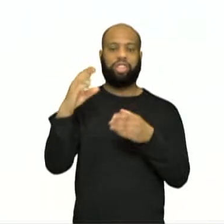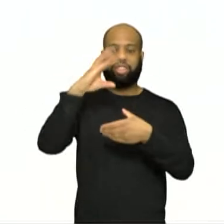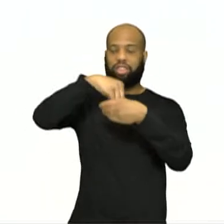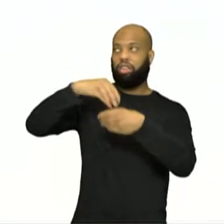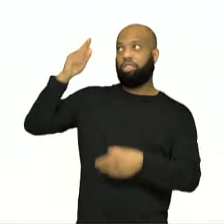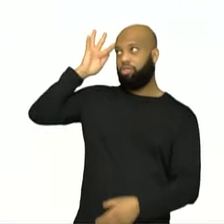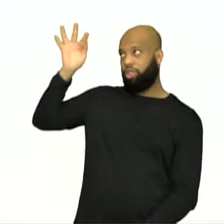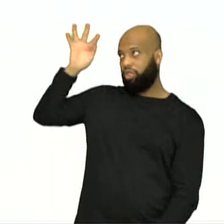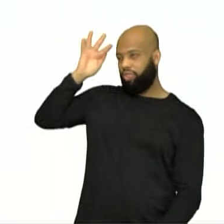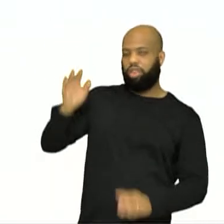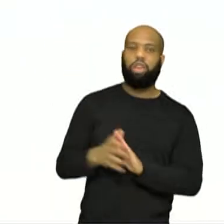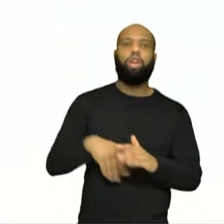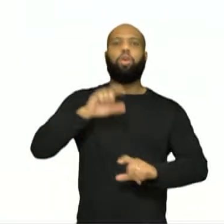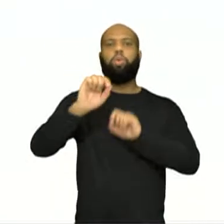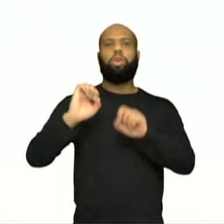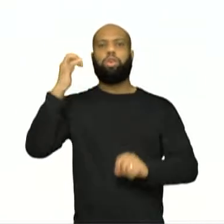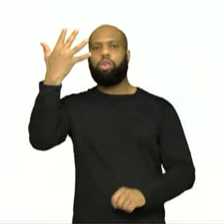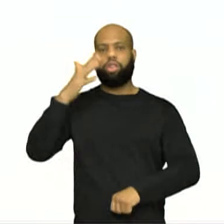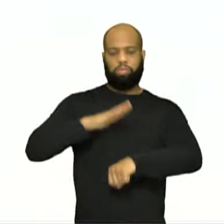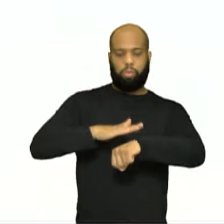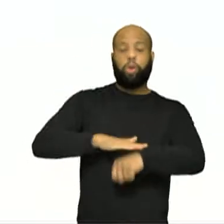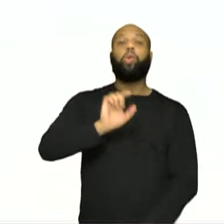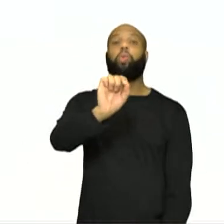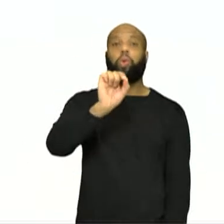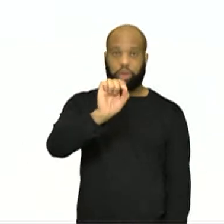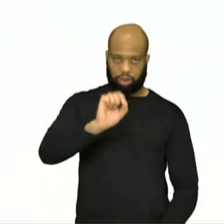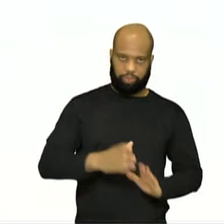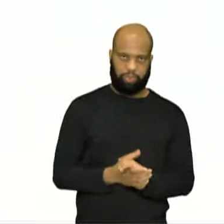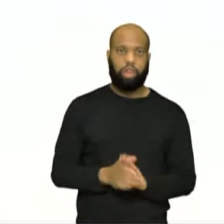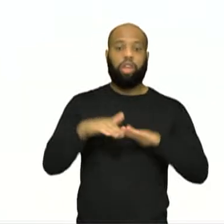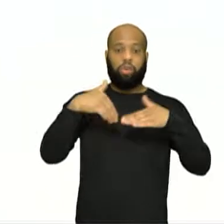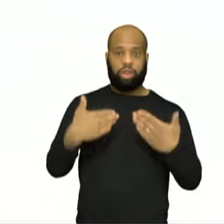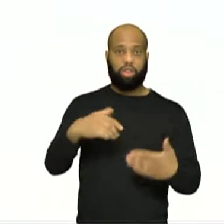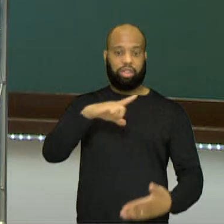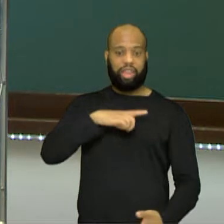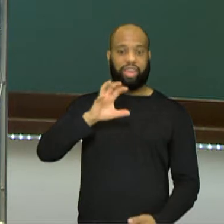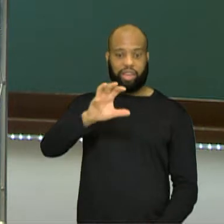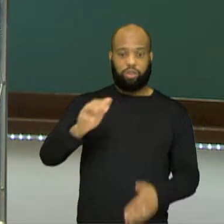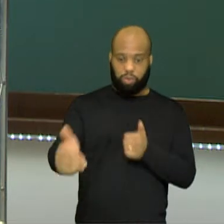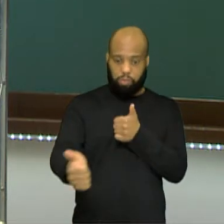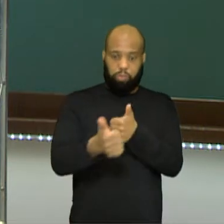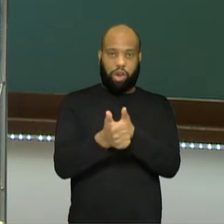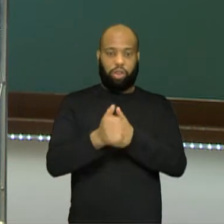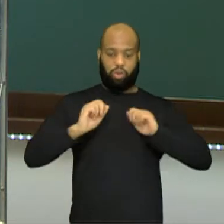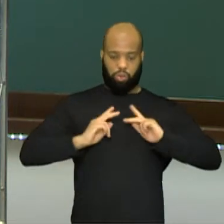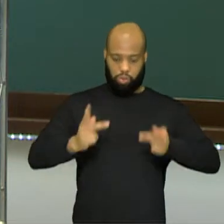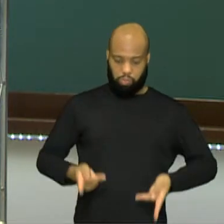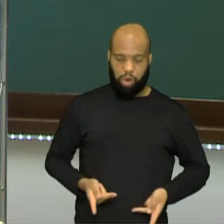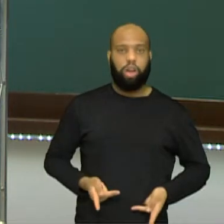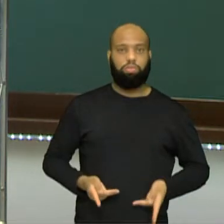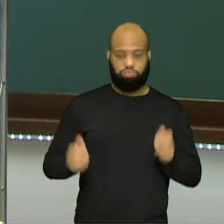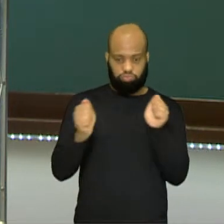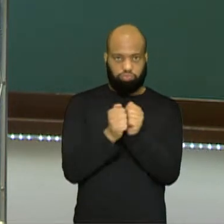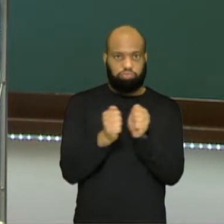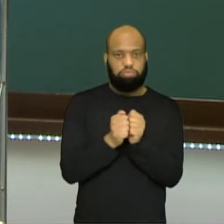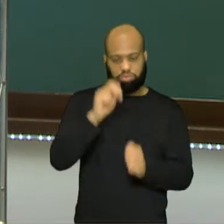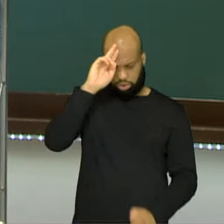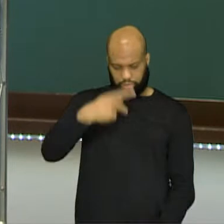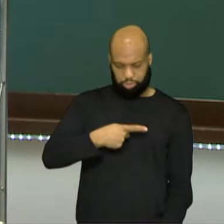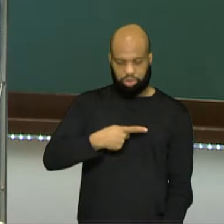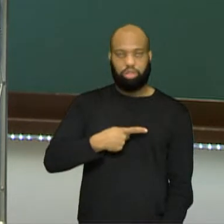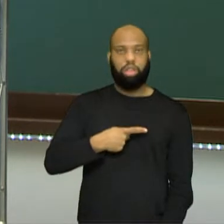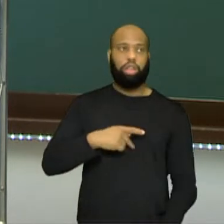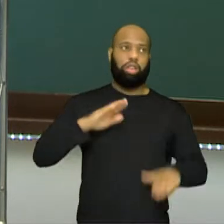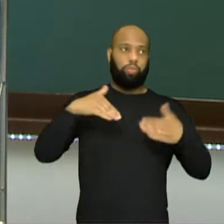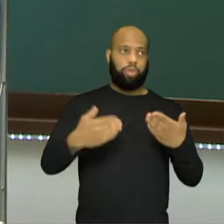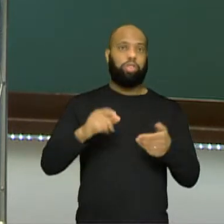filosofia. Então, o que acontece nesse momento é que justamente essa aproximação do ser humano consigo mesmo, né, com a figura